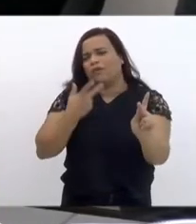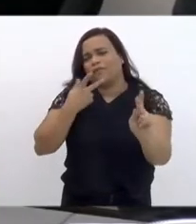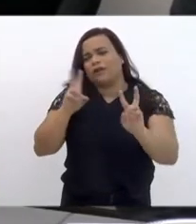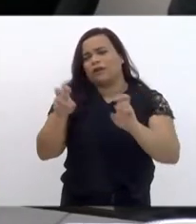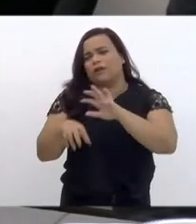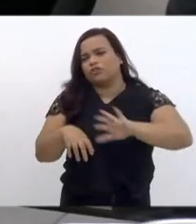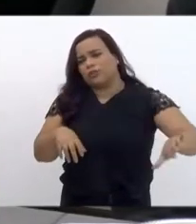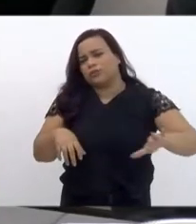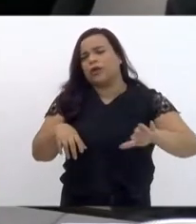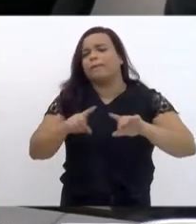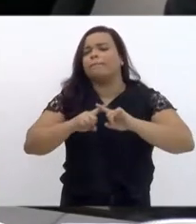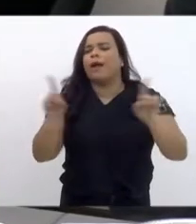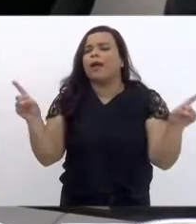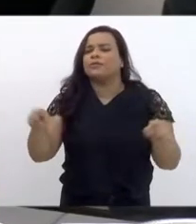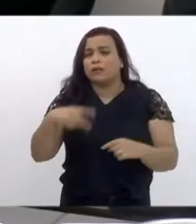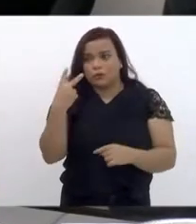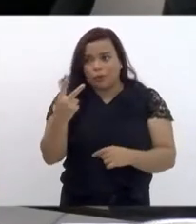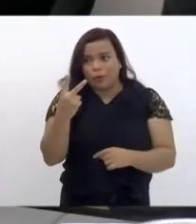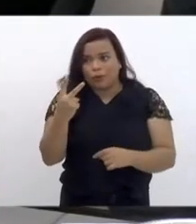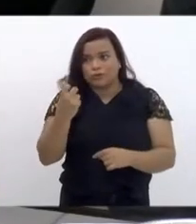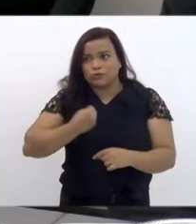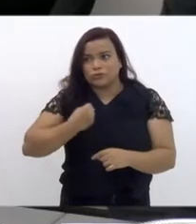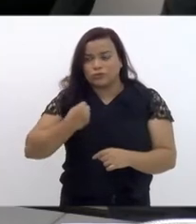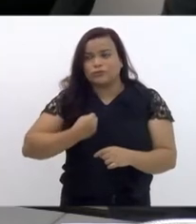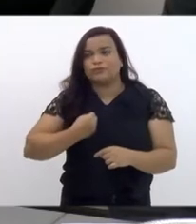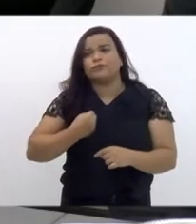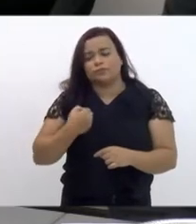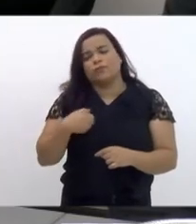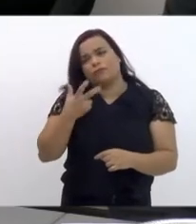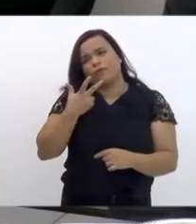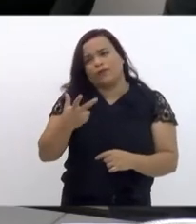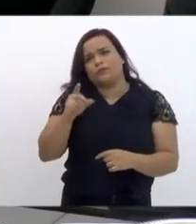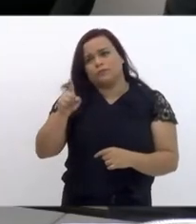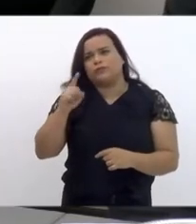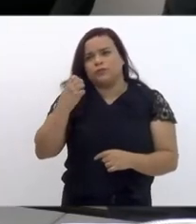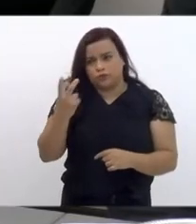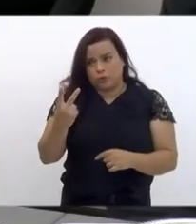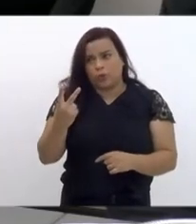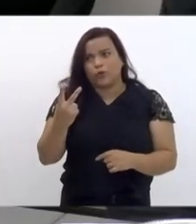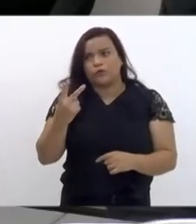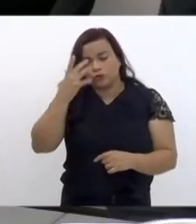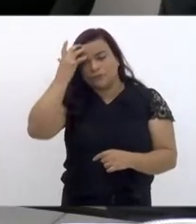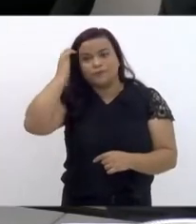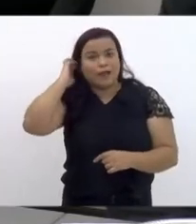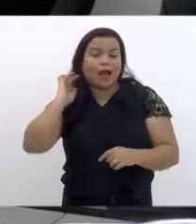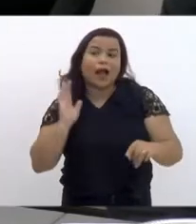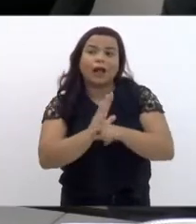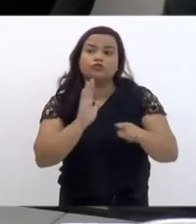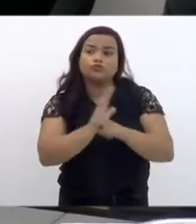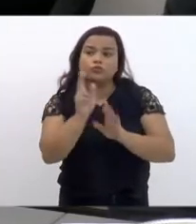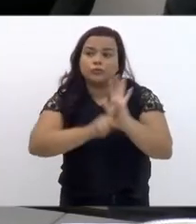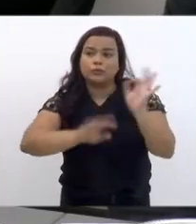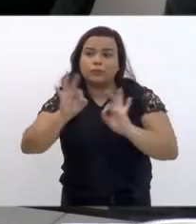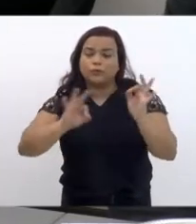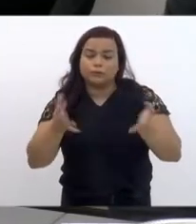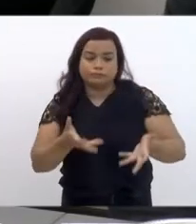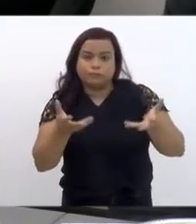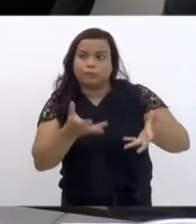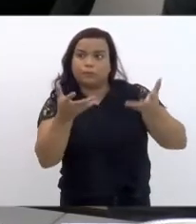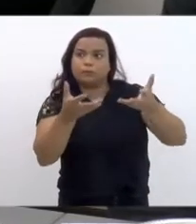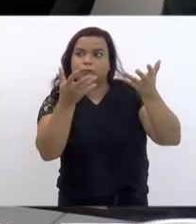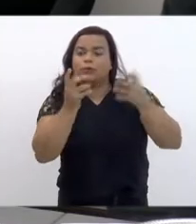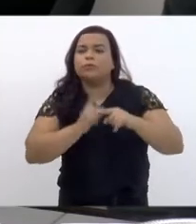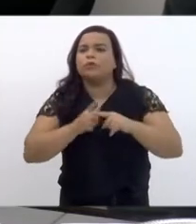número 2, eu sustento que enaltece o projeto. Porque quando faz a previsão ali